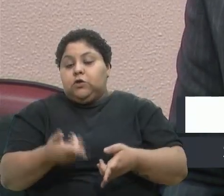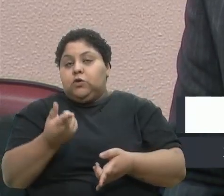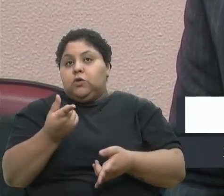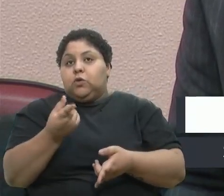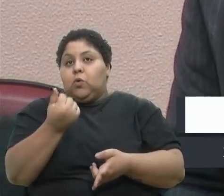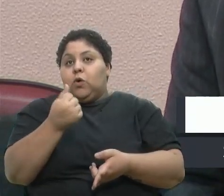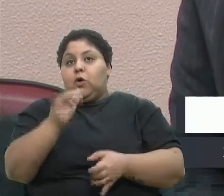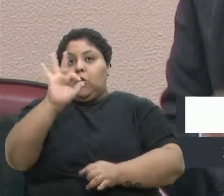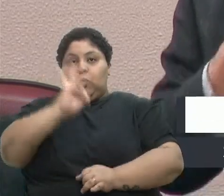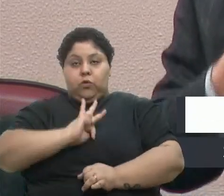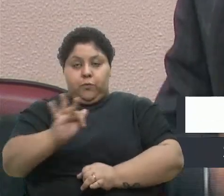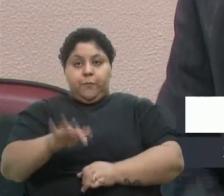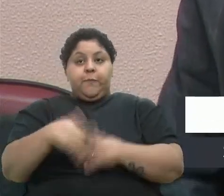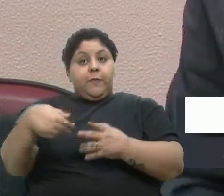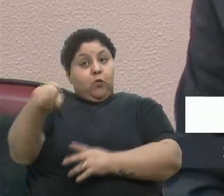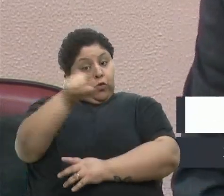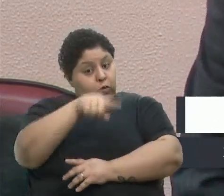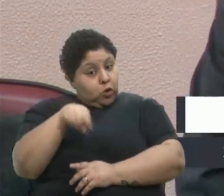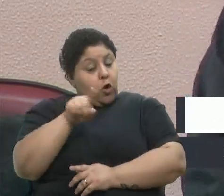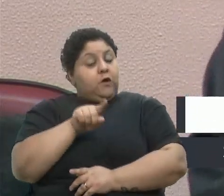a gente sabe que